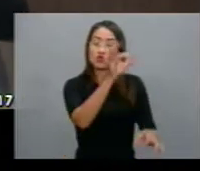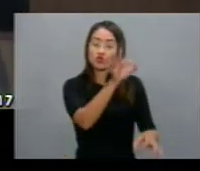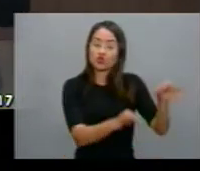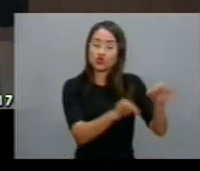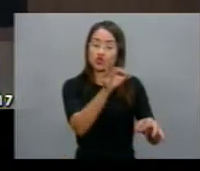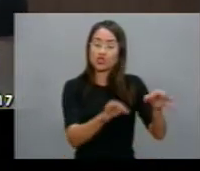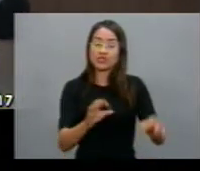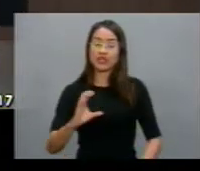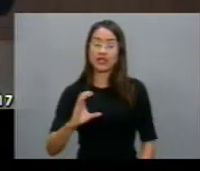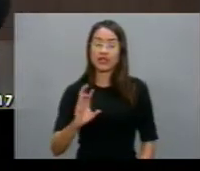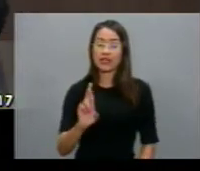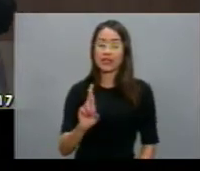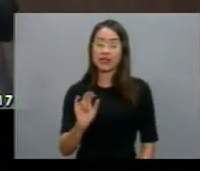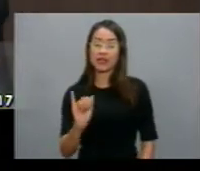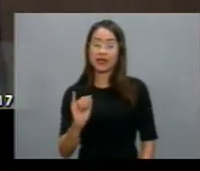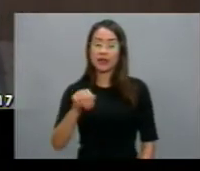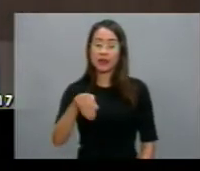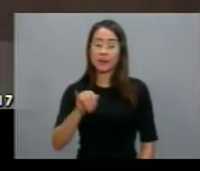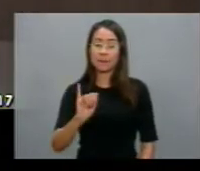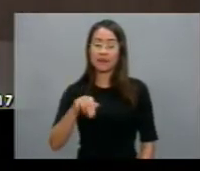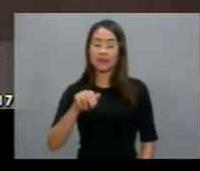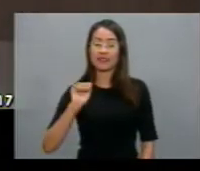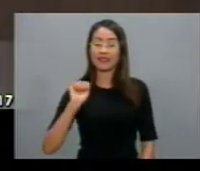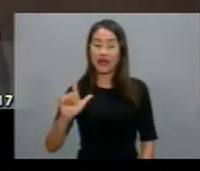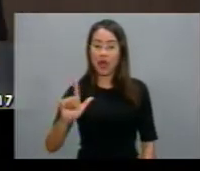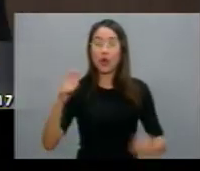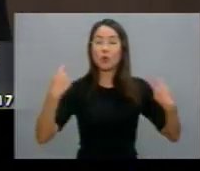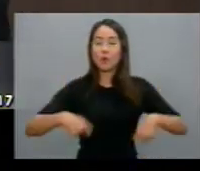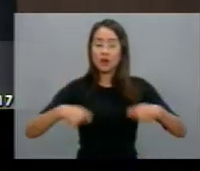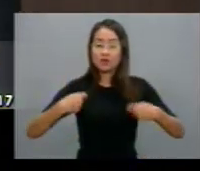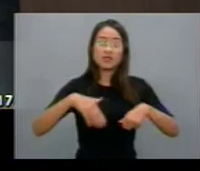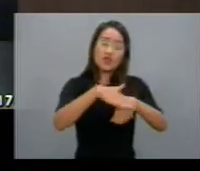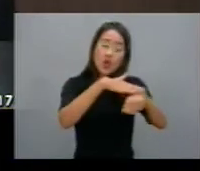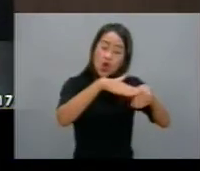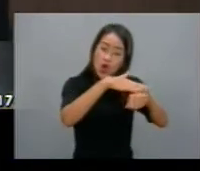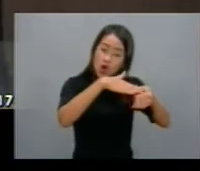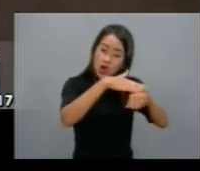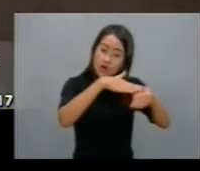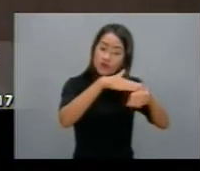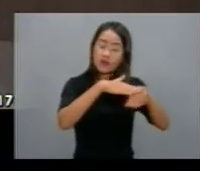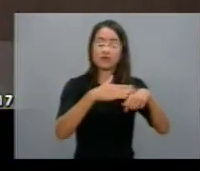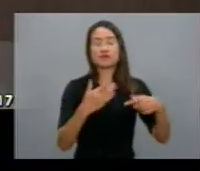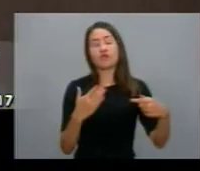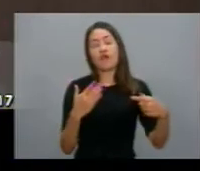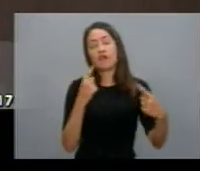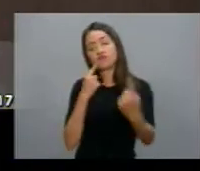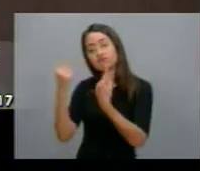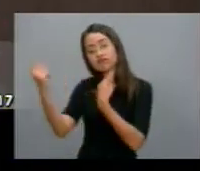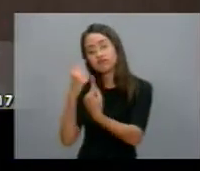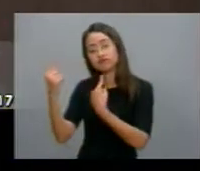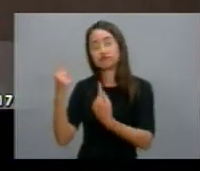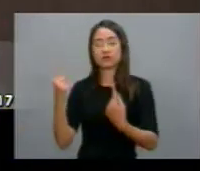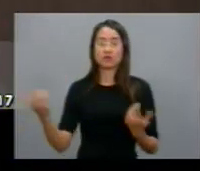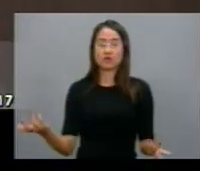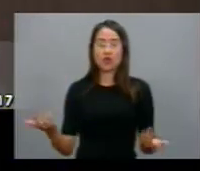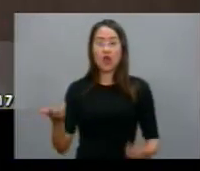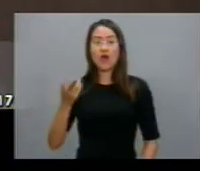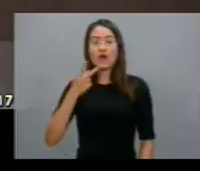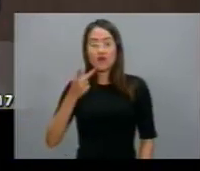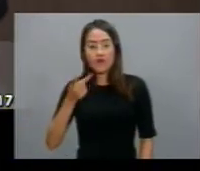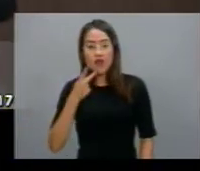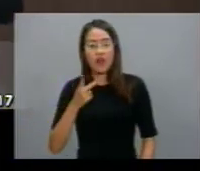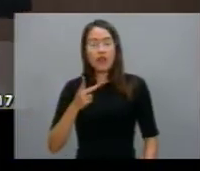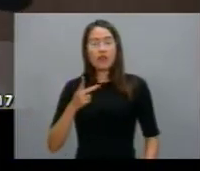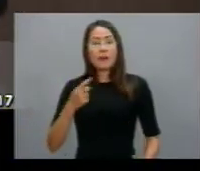uma porta de entrada muito larga e uma porta de saída muito pequena. Essa abordagem, que é a abordagem proibicionista, da política de